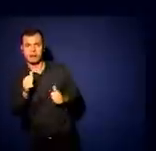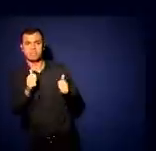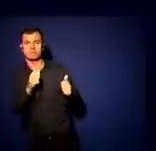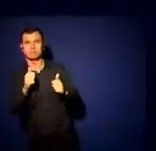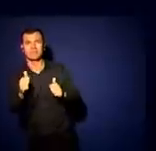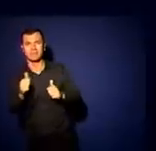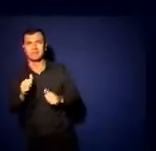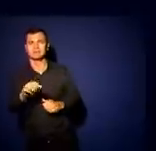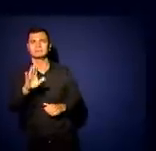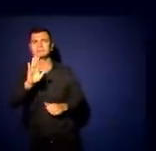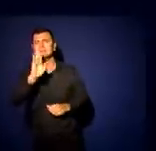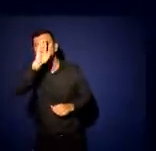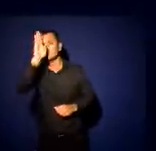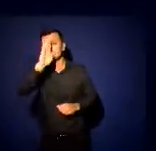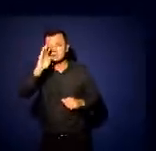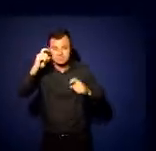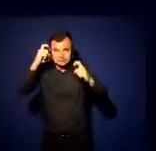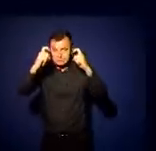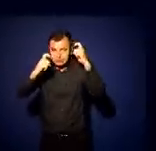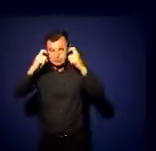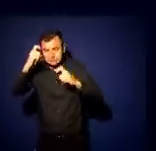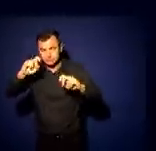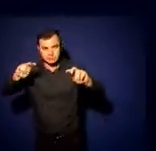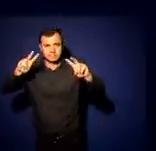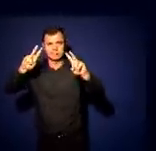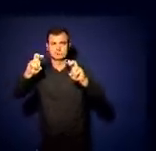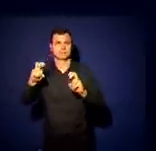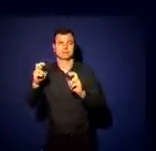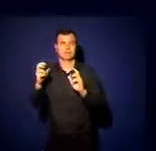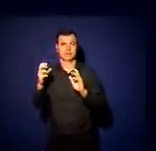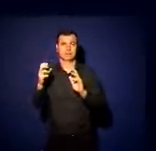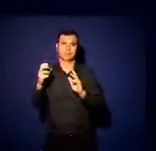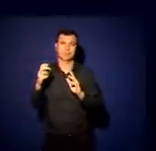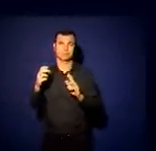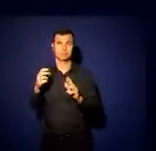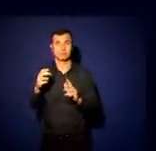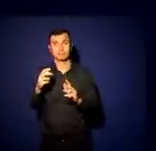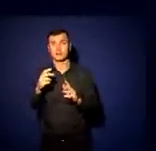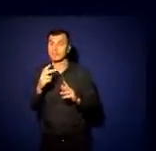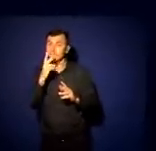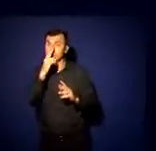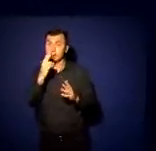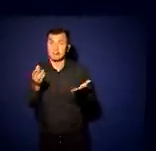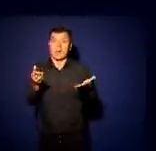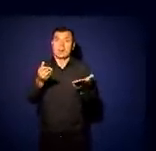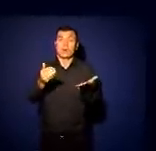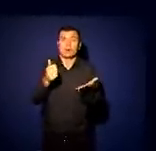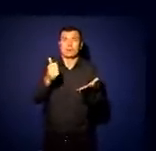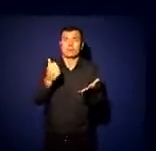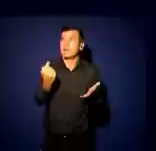a gente tá muito preocupado com o filme fiscal né a foto boa porém é um filme muito ruim os brasileiros dando mais peso para o filme